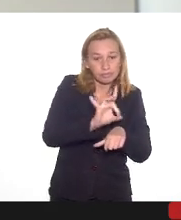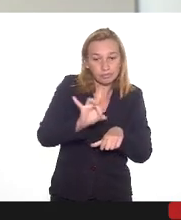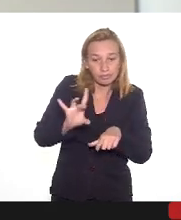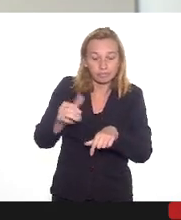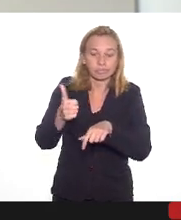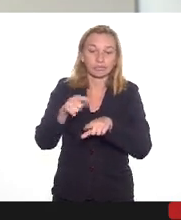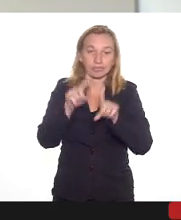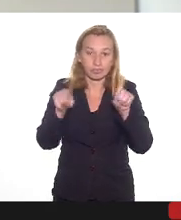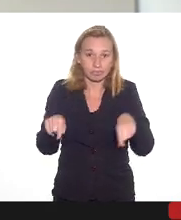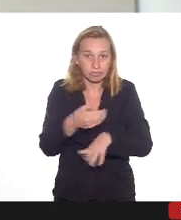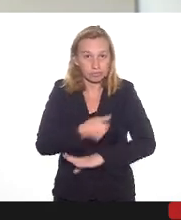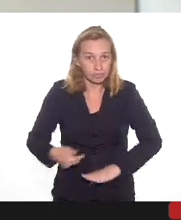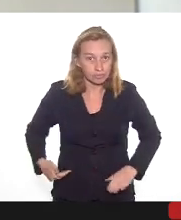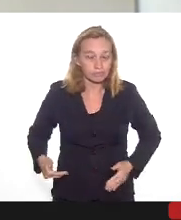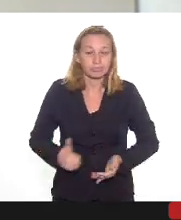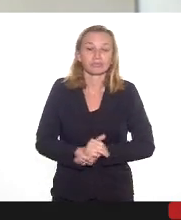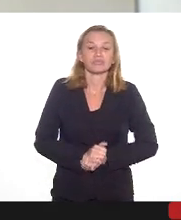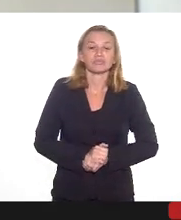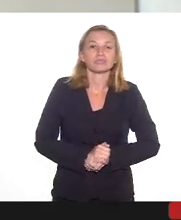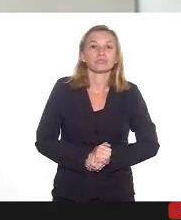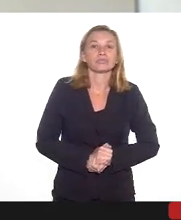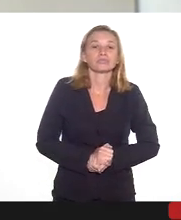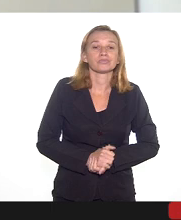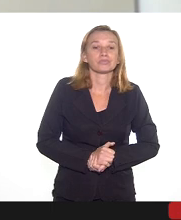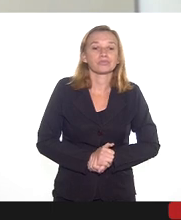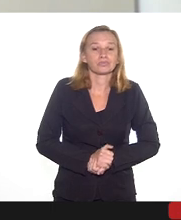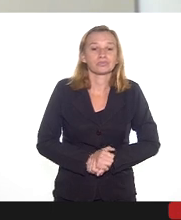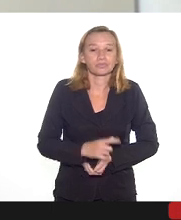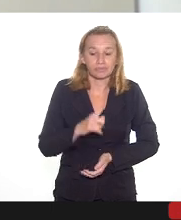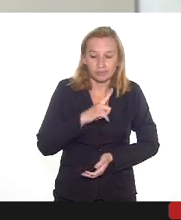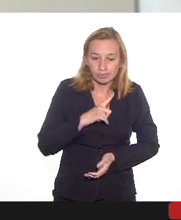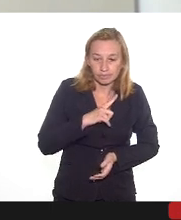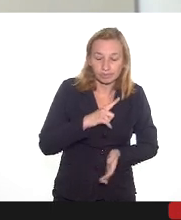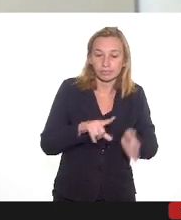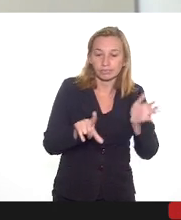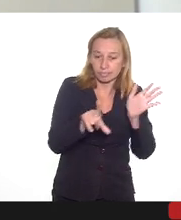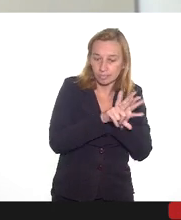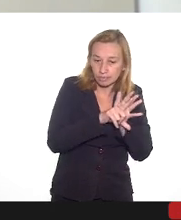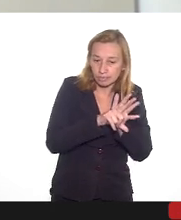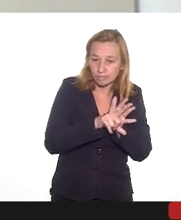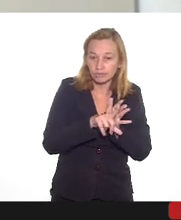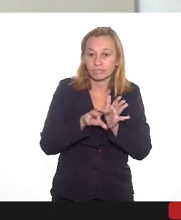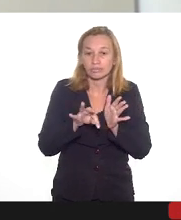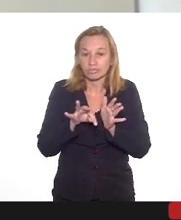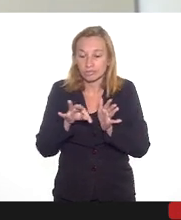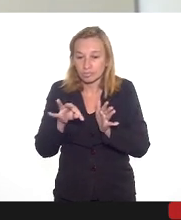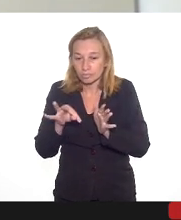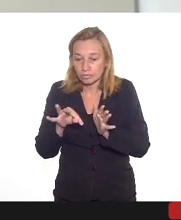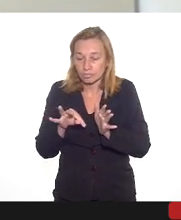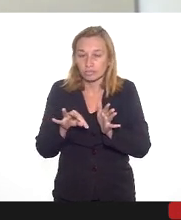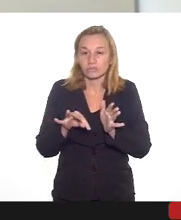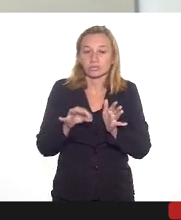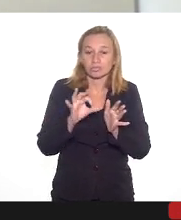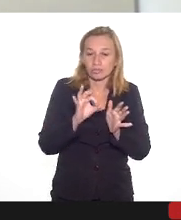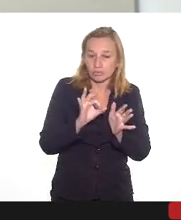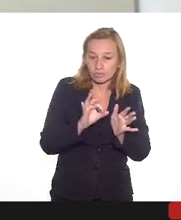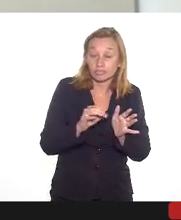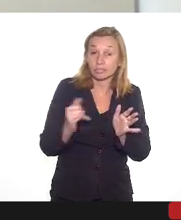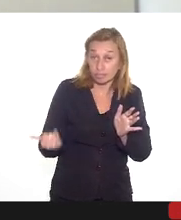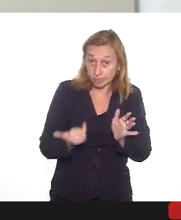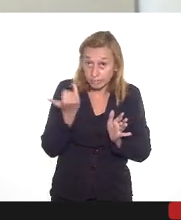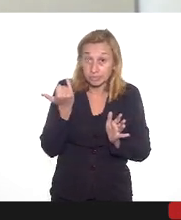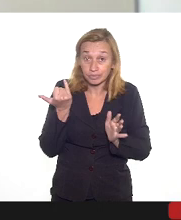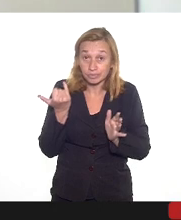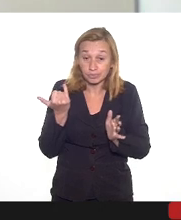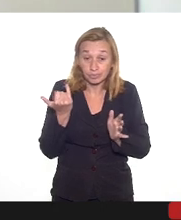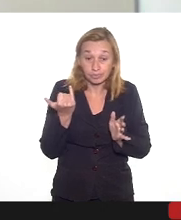dos servidores. Então, a gente ter as progressões, a gente ter os enquadramentos acontecendo, isso é sempre importante, porque isso